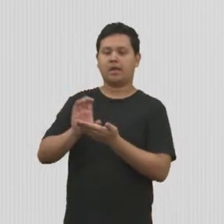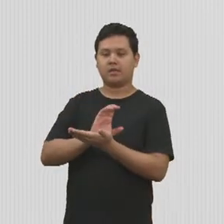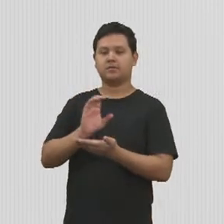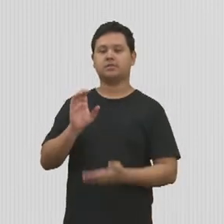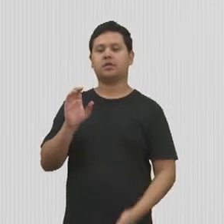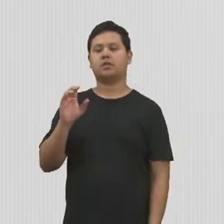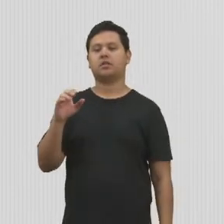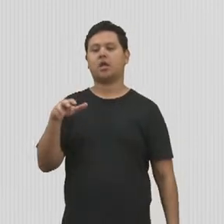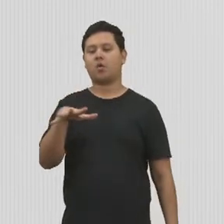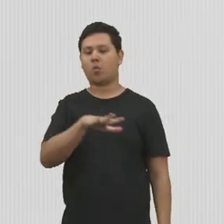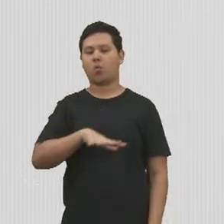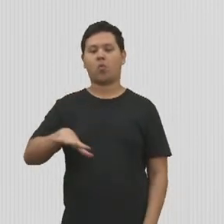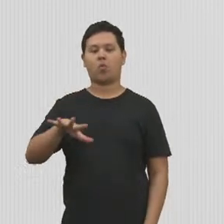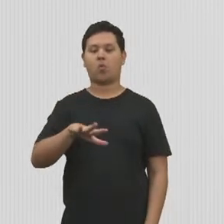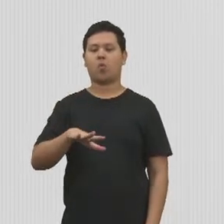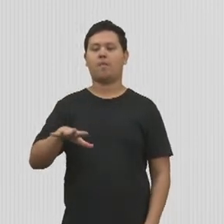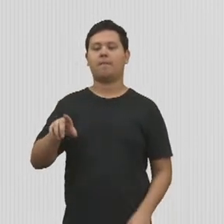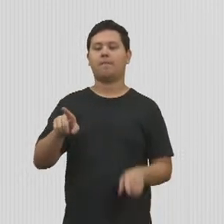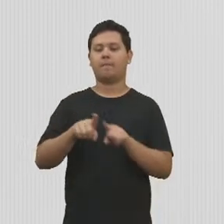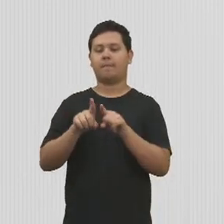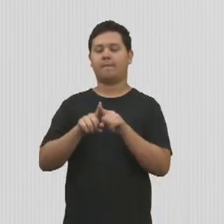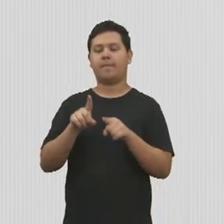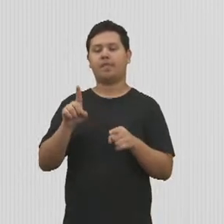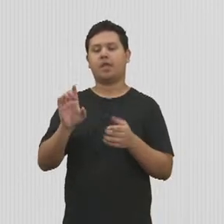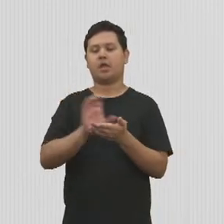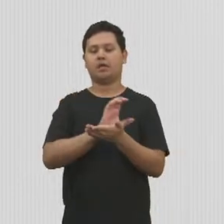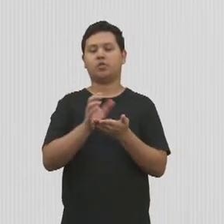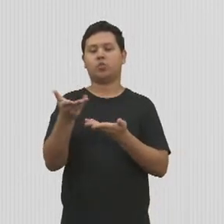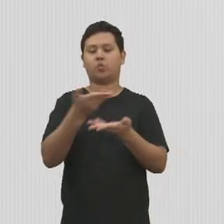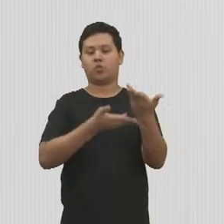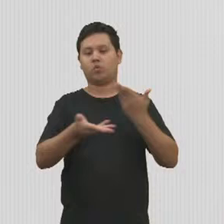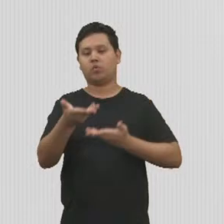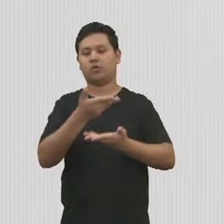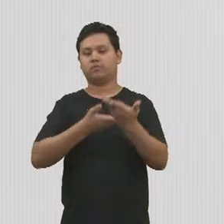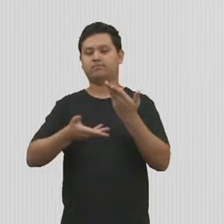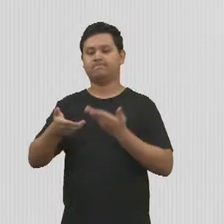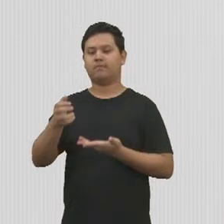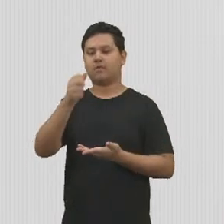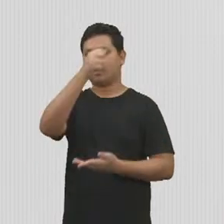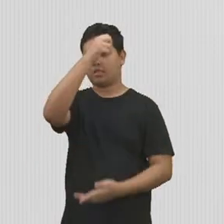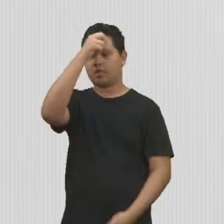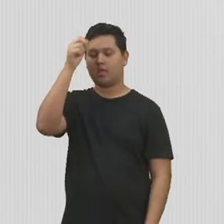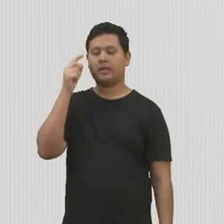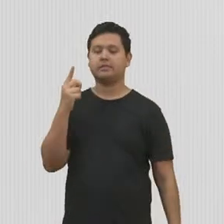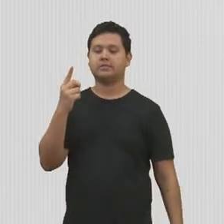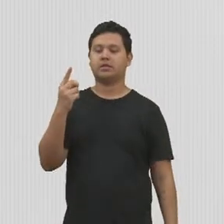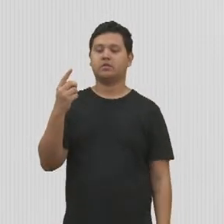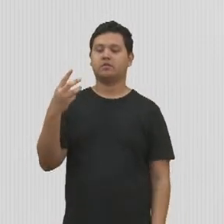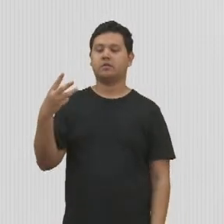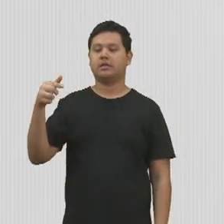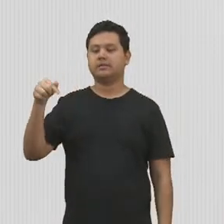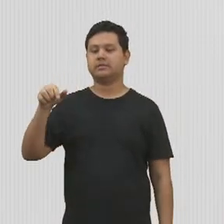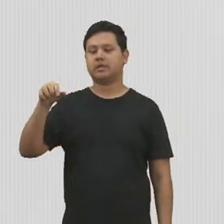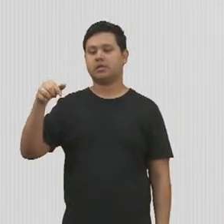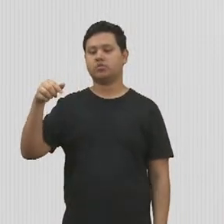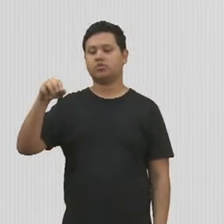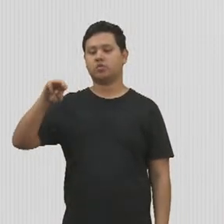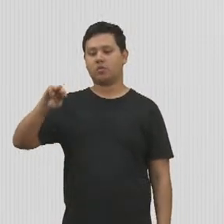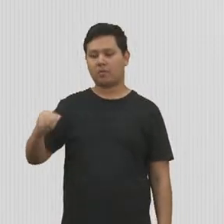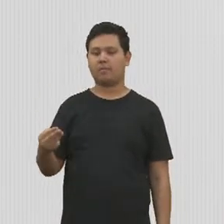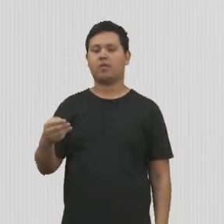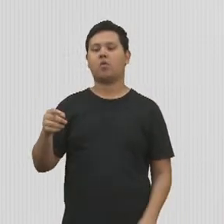em 56. Da receita de serviços, previmos 137 mil e chegamos